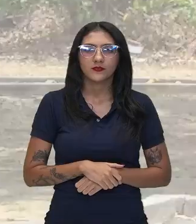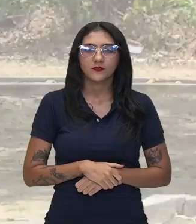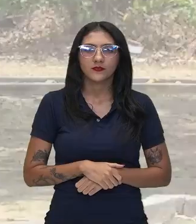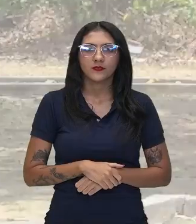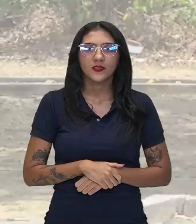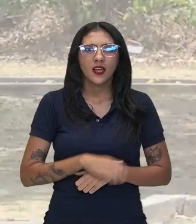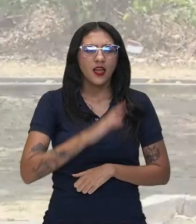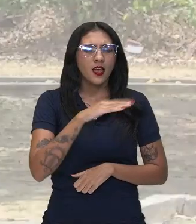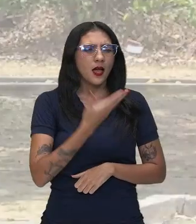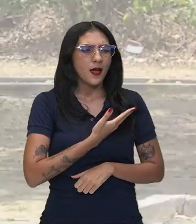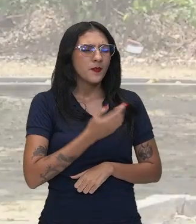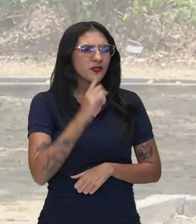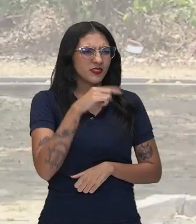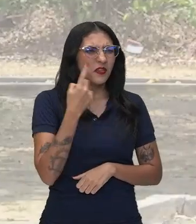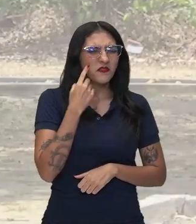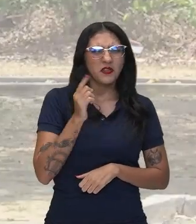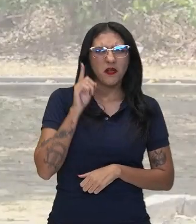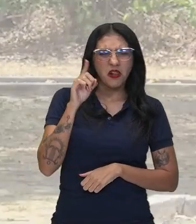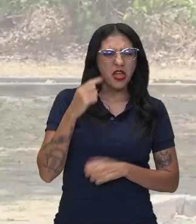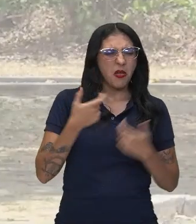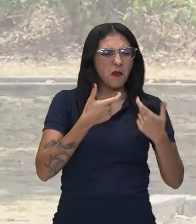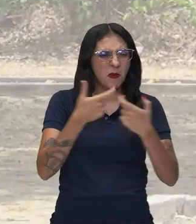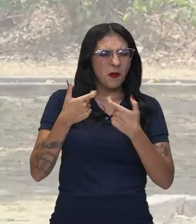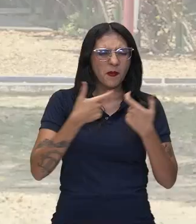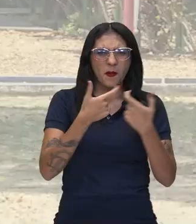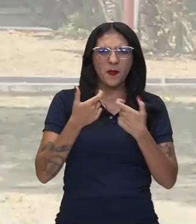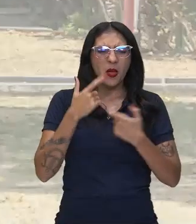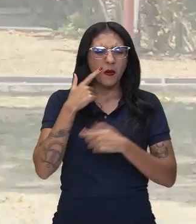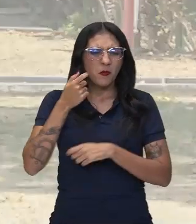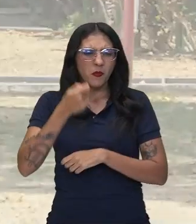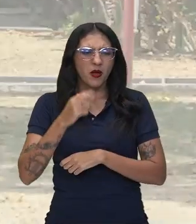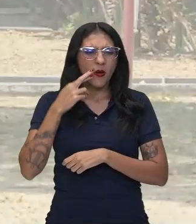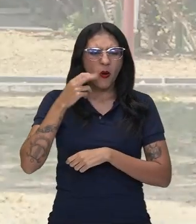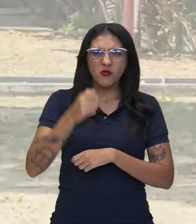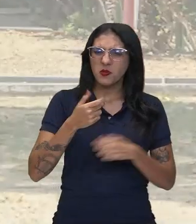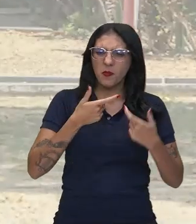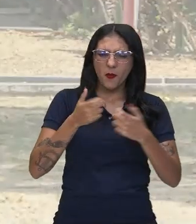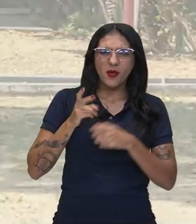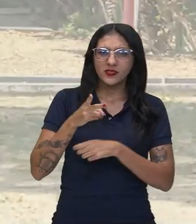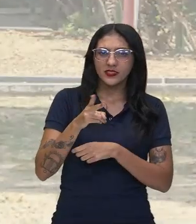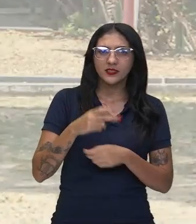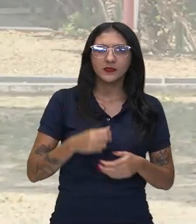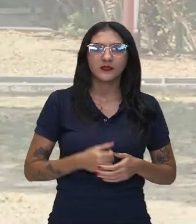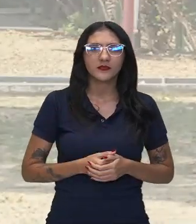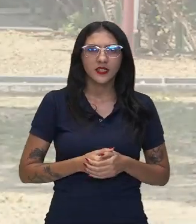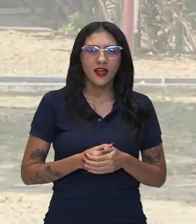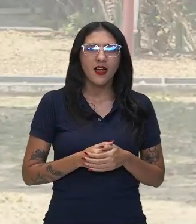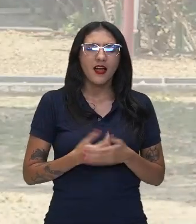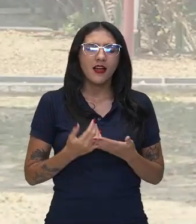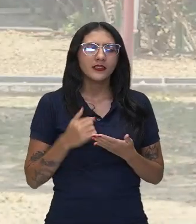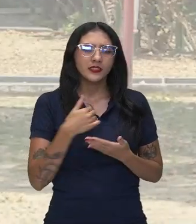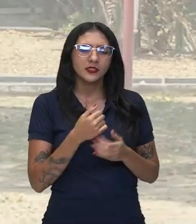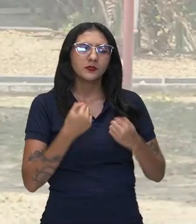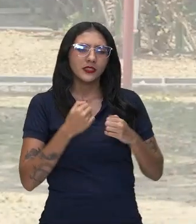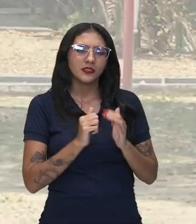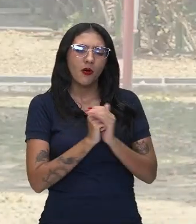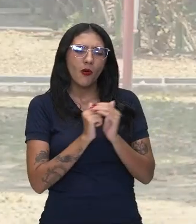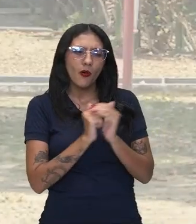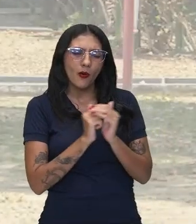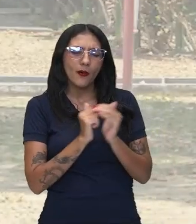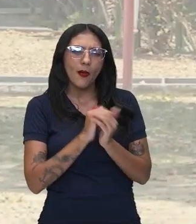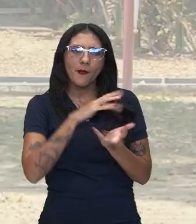Amigo, você viu que a guerra entre a Ucrânia e a Rússia continua? Vi sim. Vamos continuar orando porque esse mundo precisa de